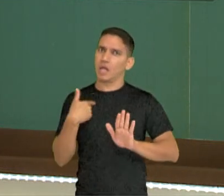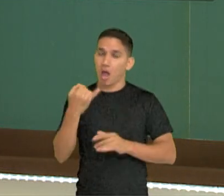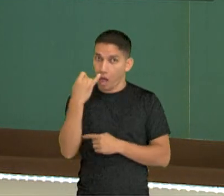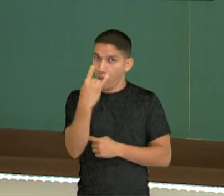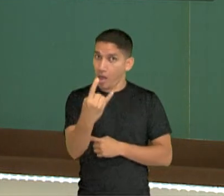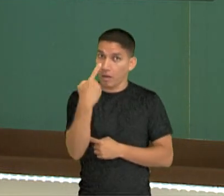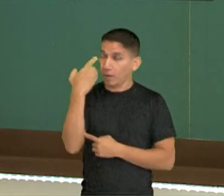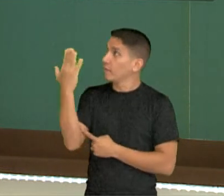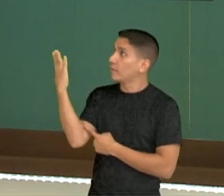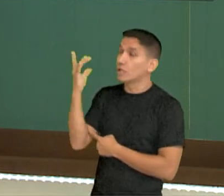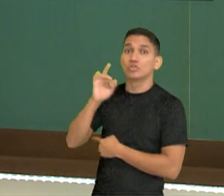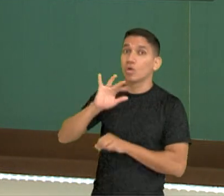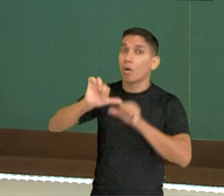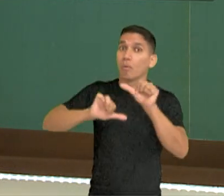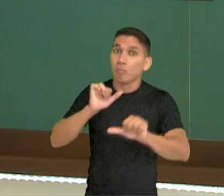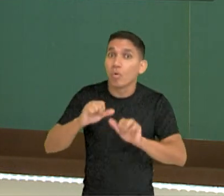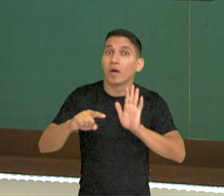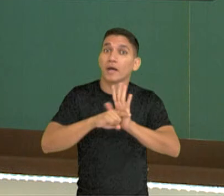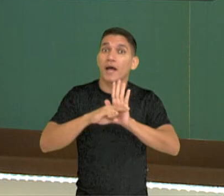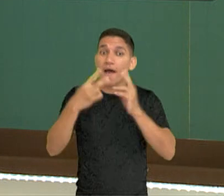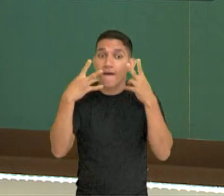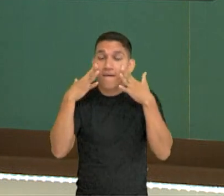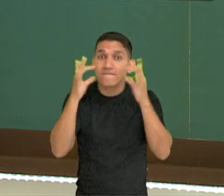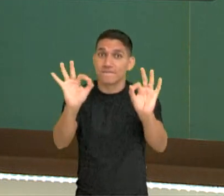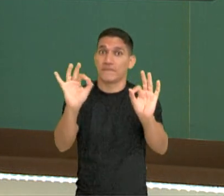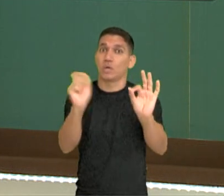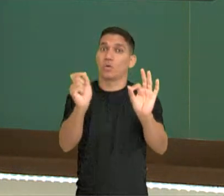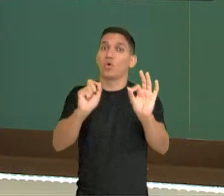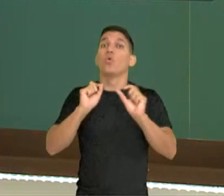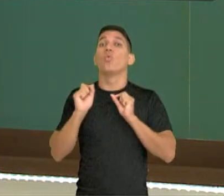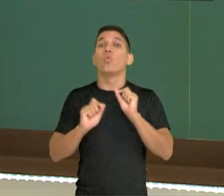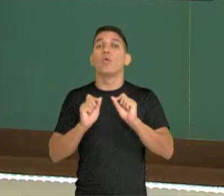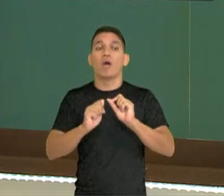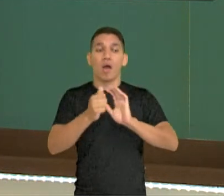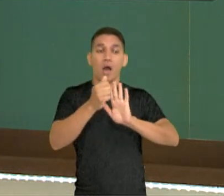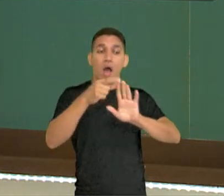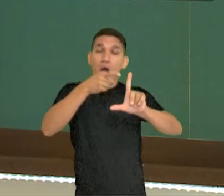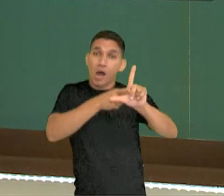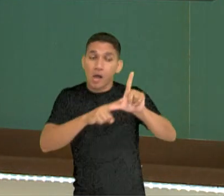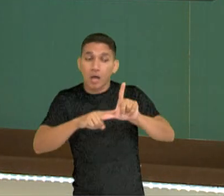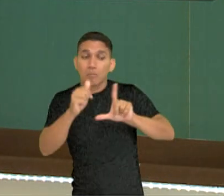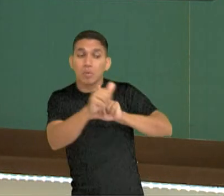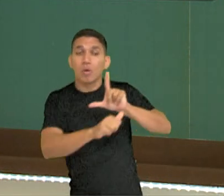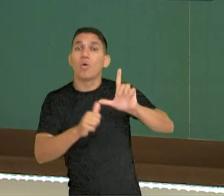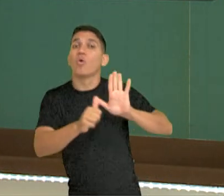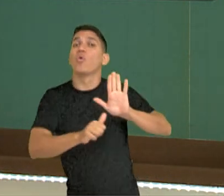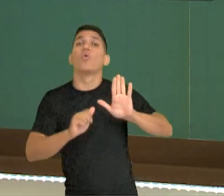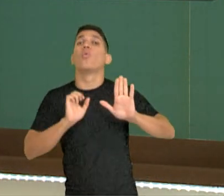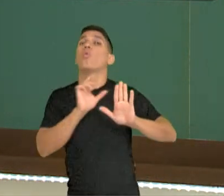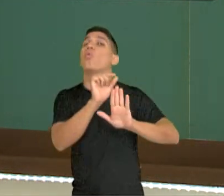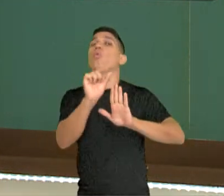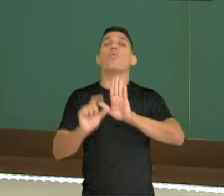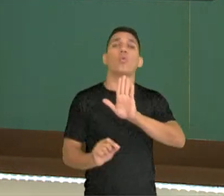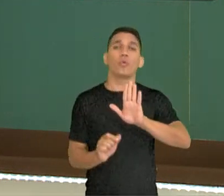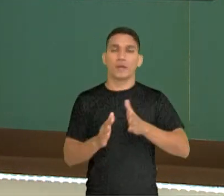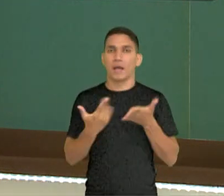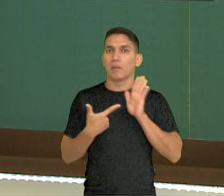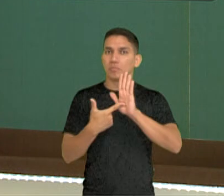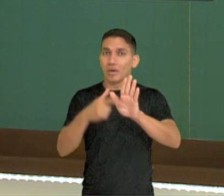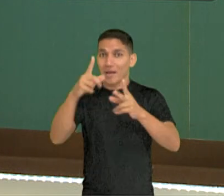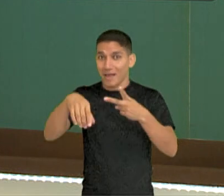de somente mudar o sinal para vocês verem o que muda de um ângulo para outro, tá? Então, aqui, na verdade, você está dando seno